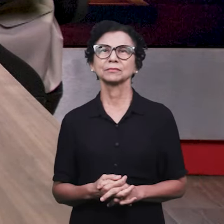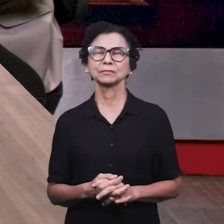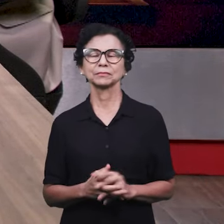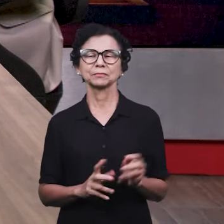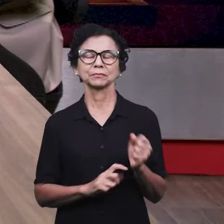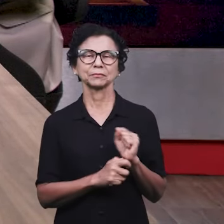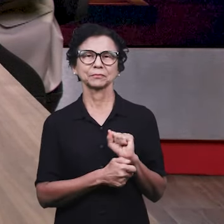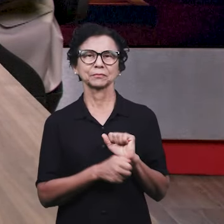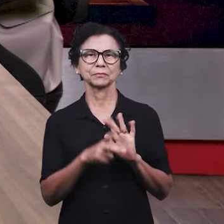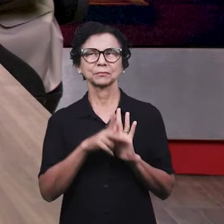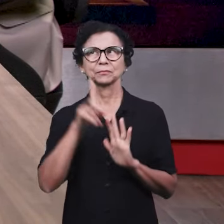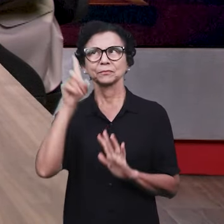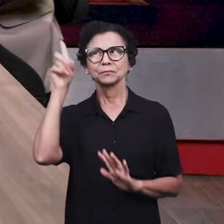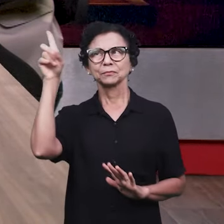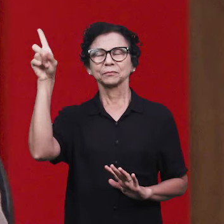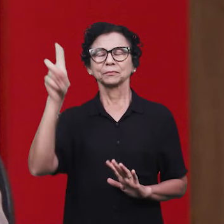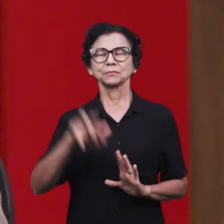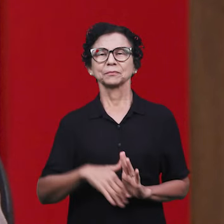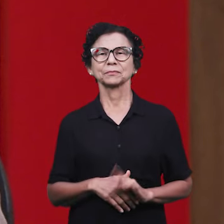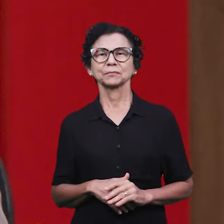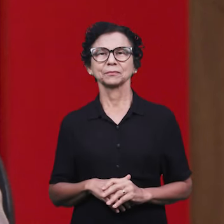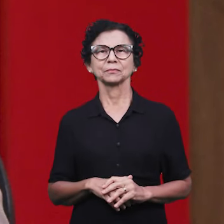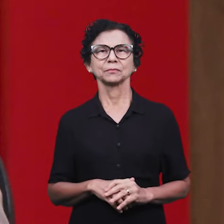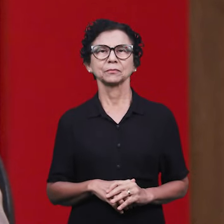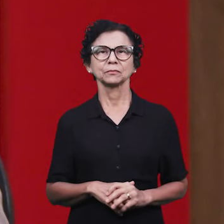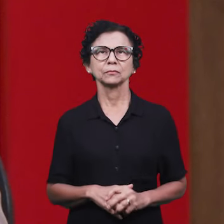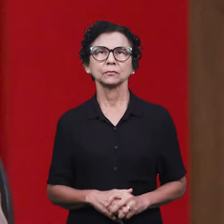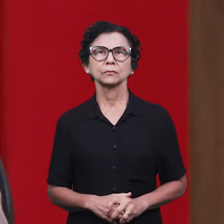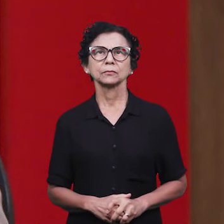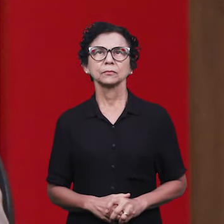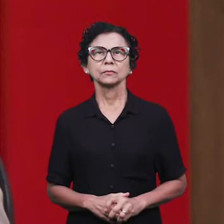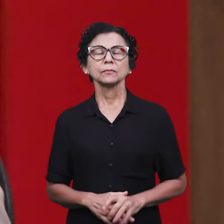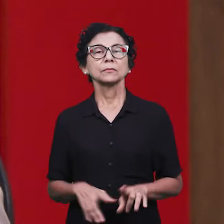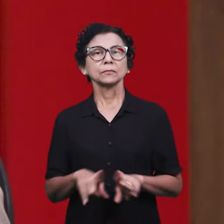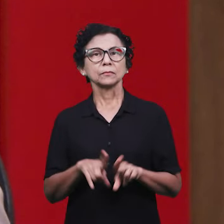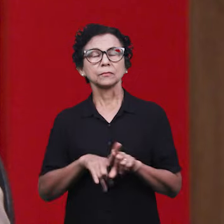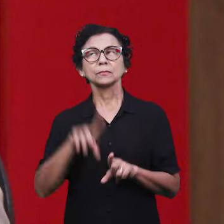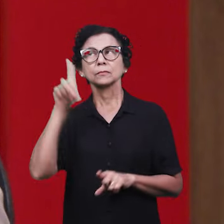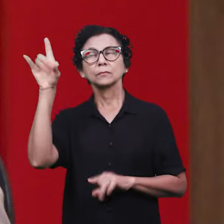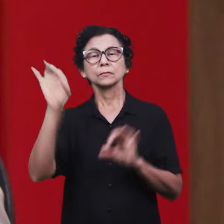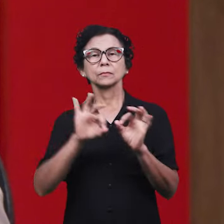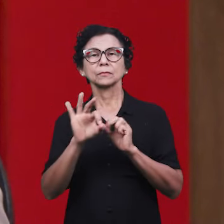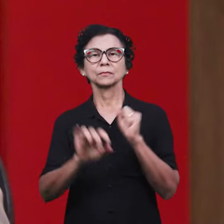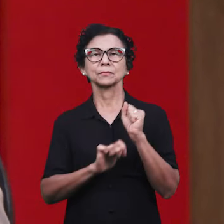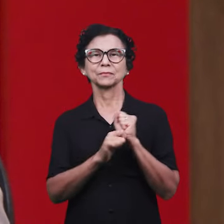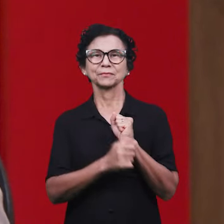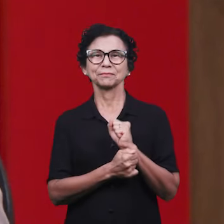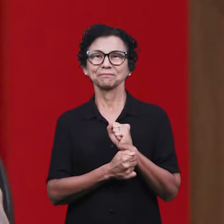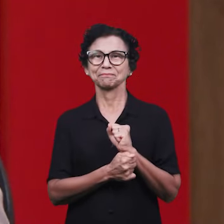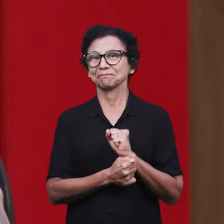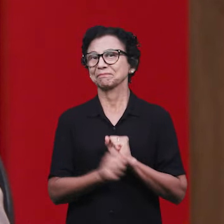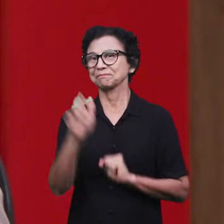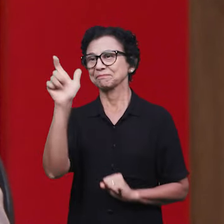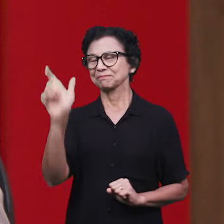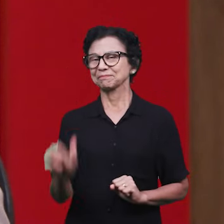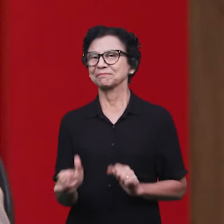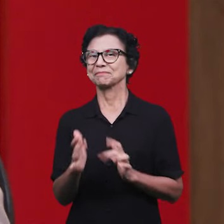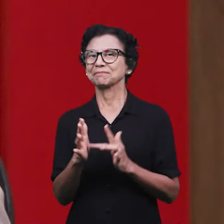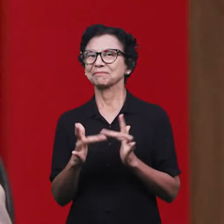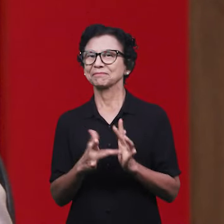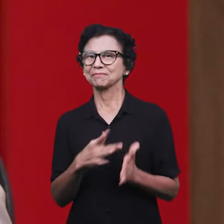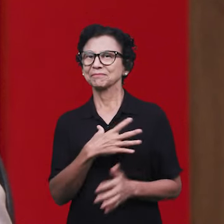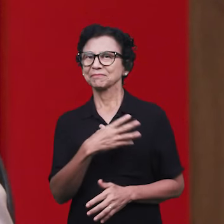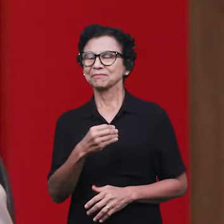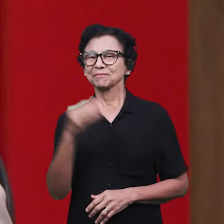mistério. Mas o grande mistério que Deus preparou para nós está revelado no Filho, né? Então, é o Espírito Santo que